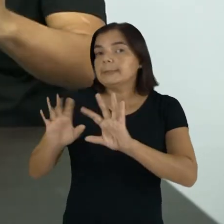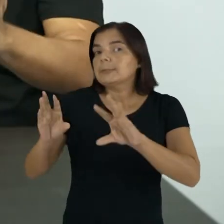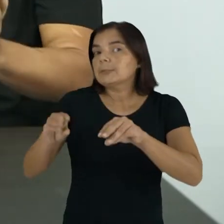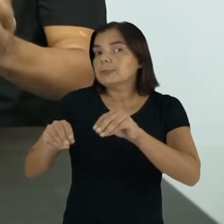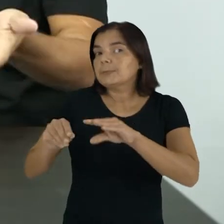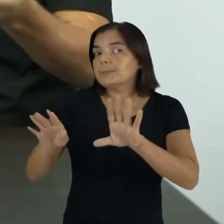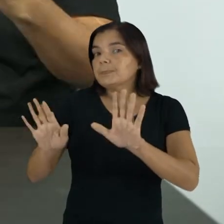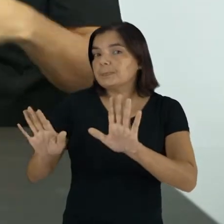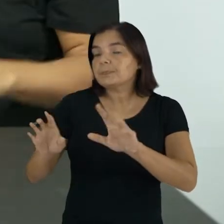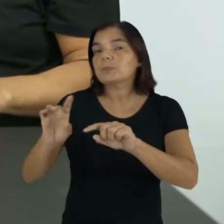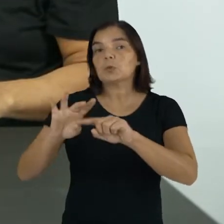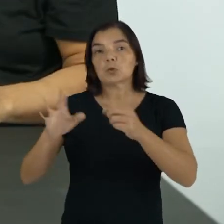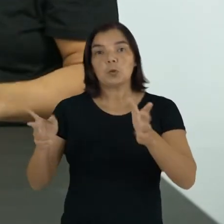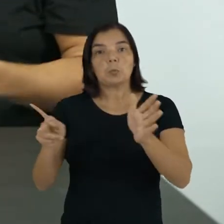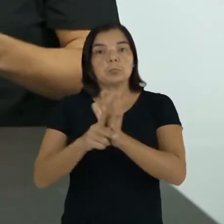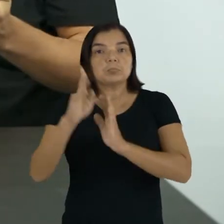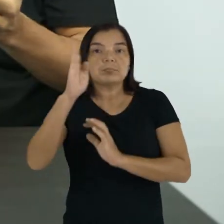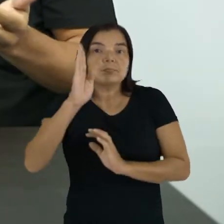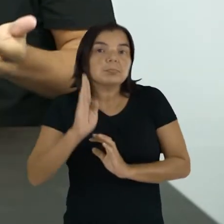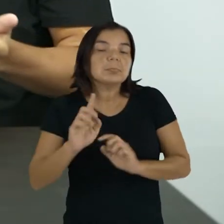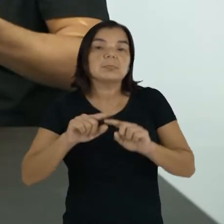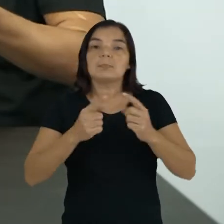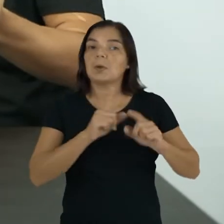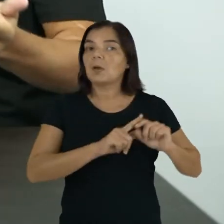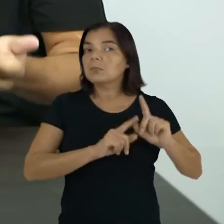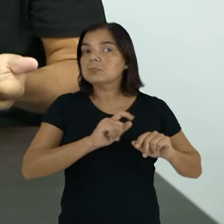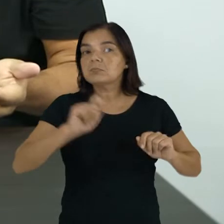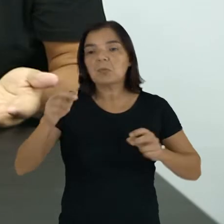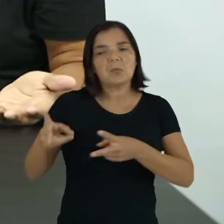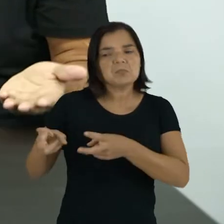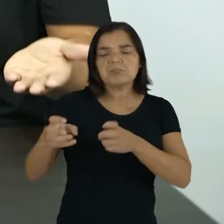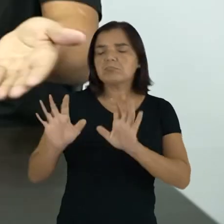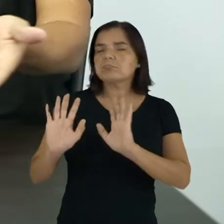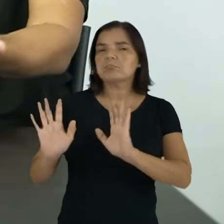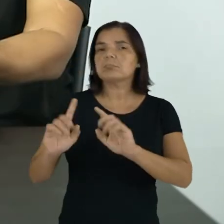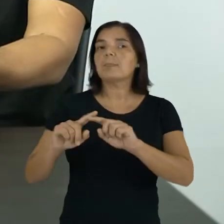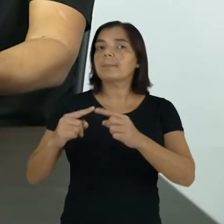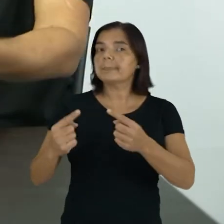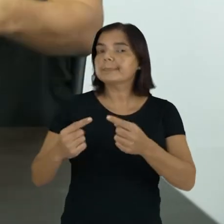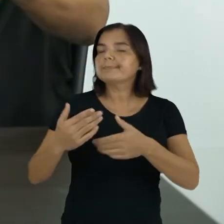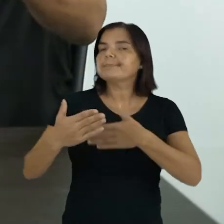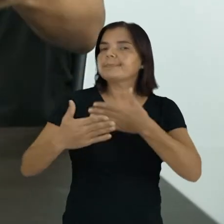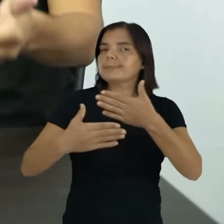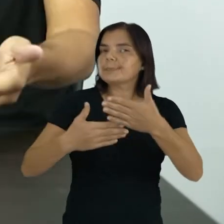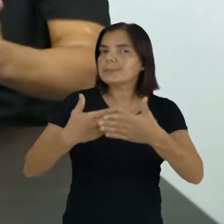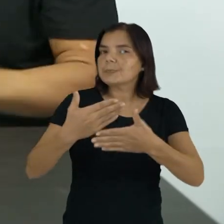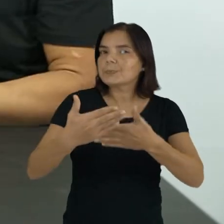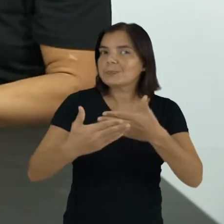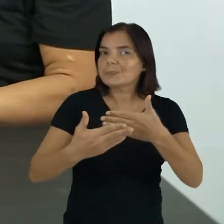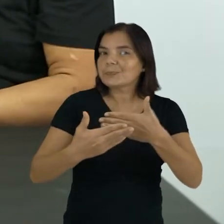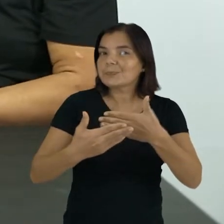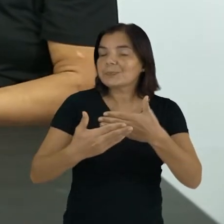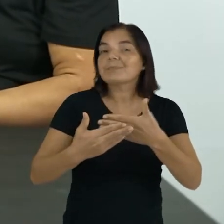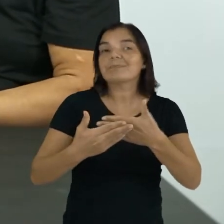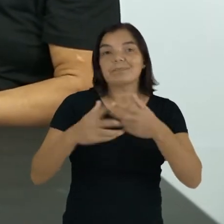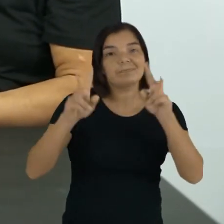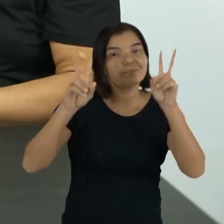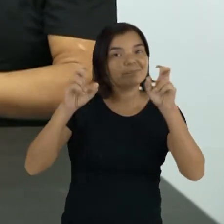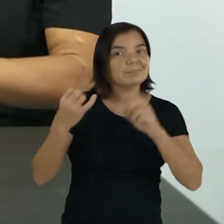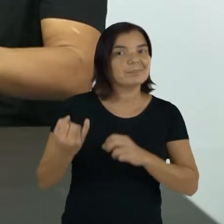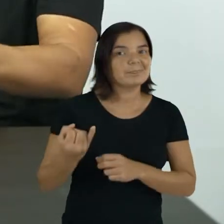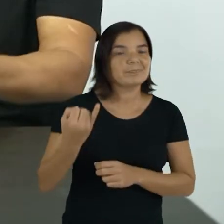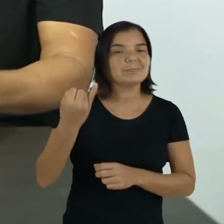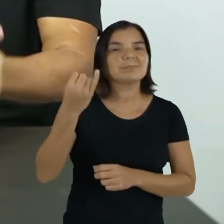Acre apenas como nosso território, mas não vamos explorar tanto. E nessa época, aí nós vamos entrar numa temática